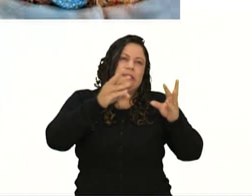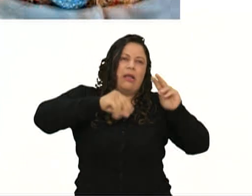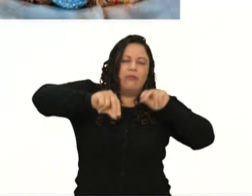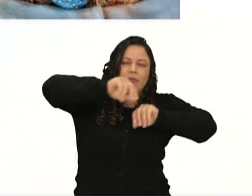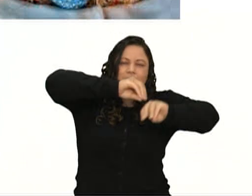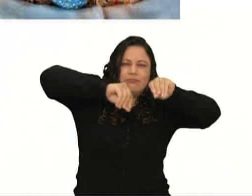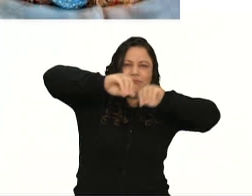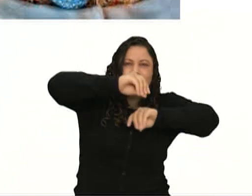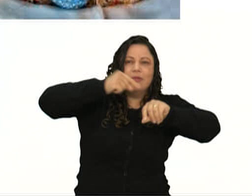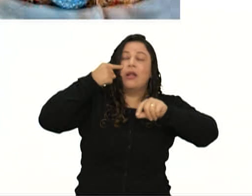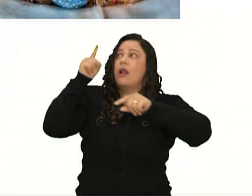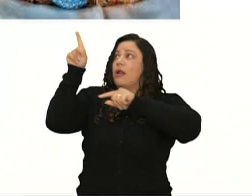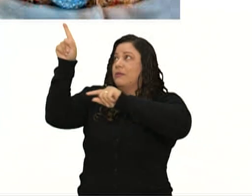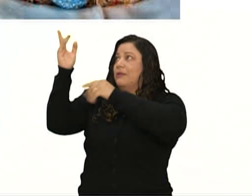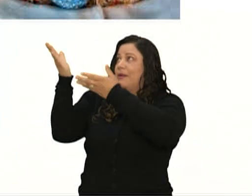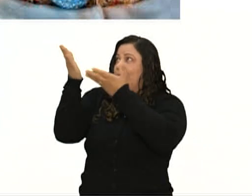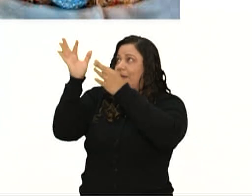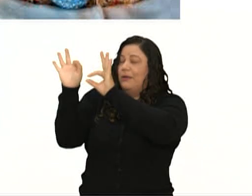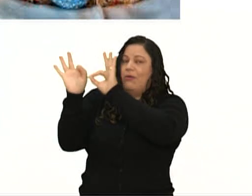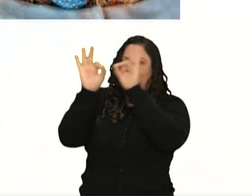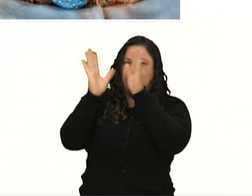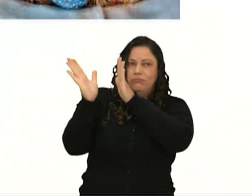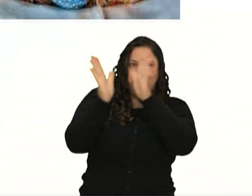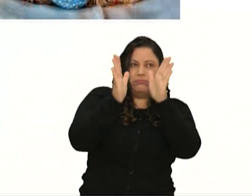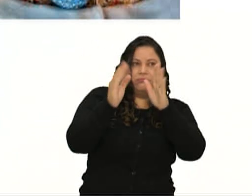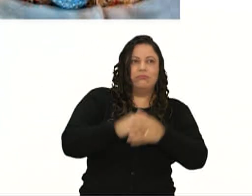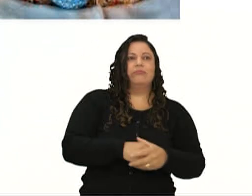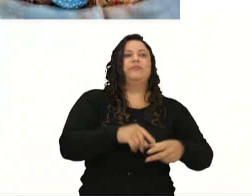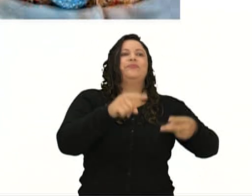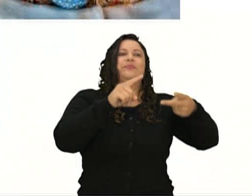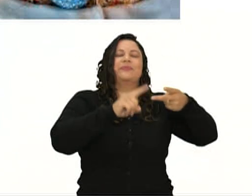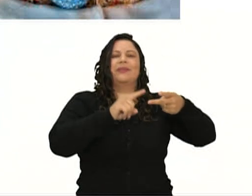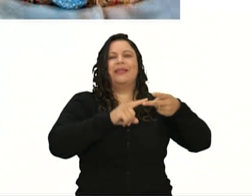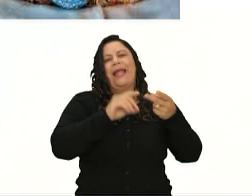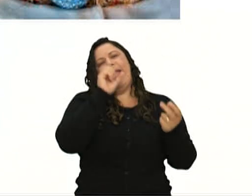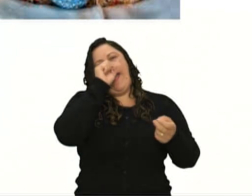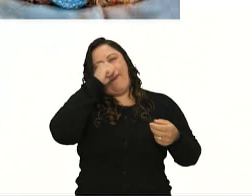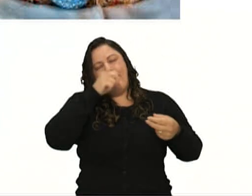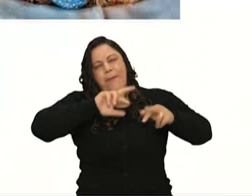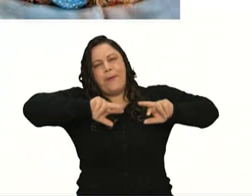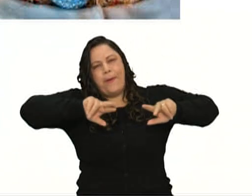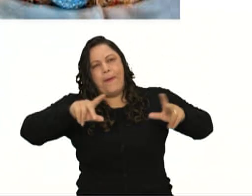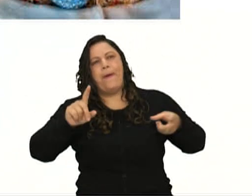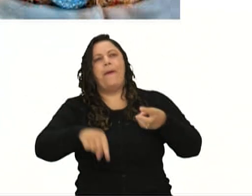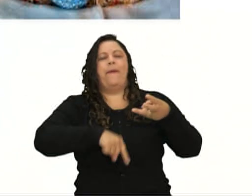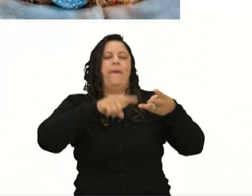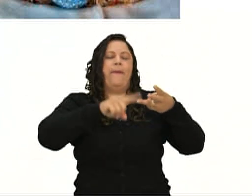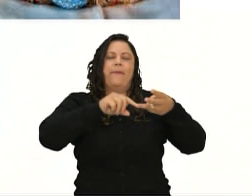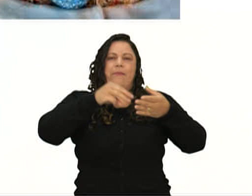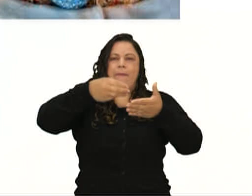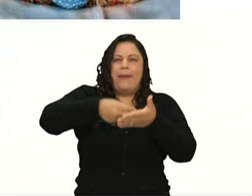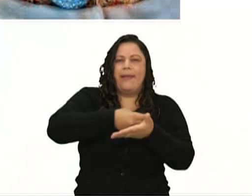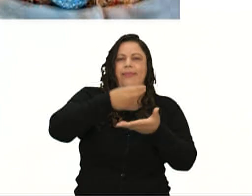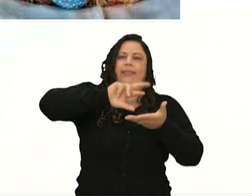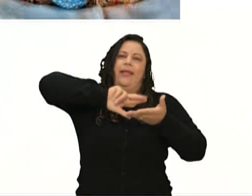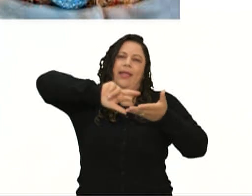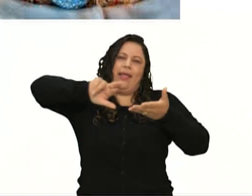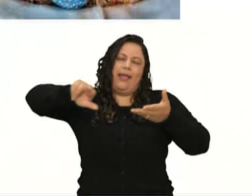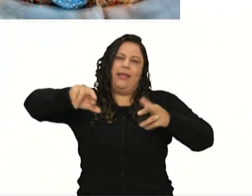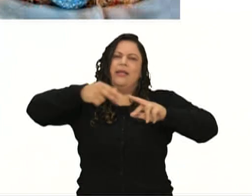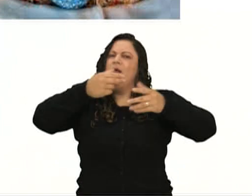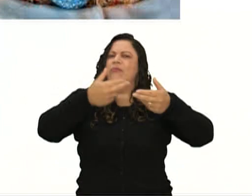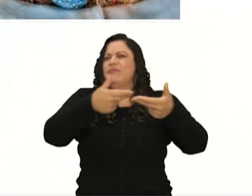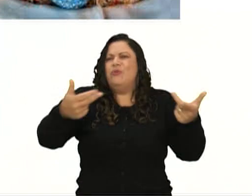babka, que é um pão doce, senka, que é o pernil de porco, aí tem a manteiga, requeijão colonial, ricota, ovos,